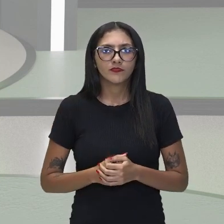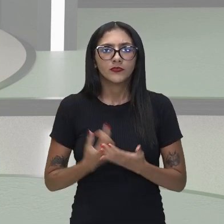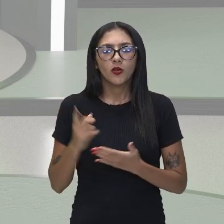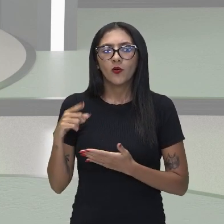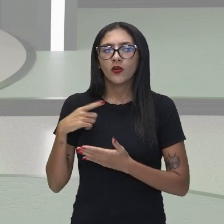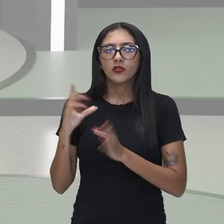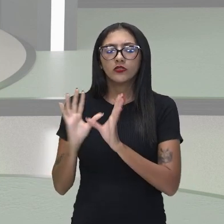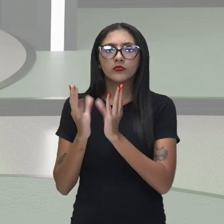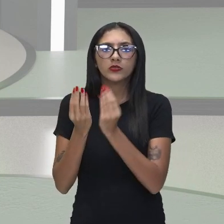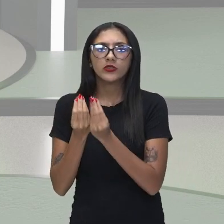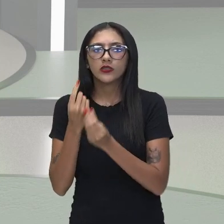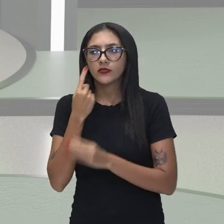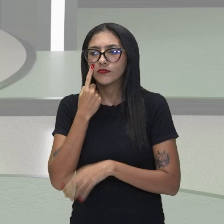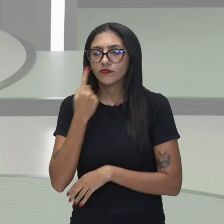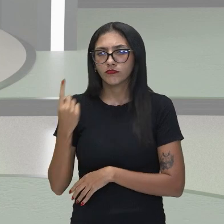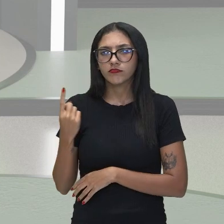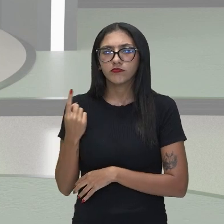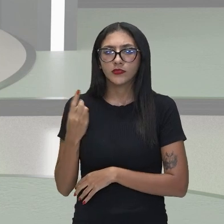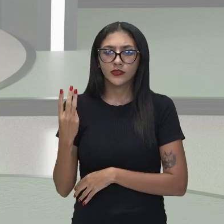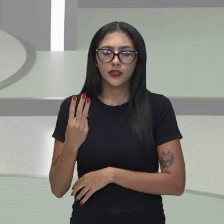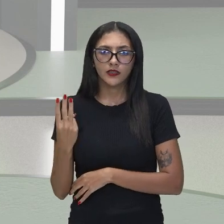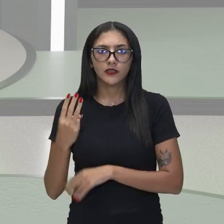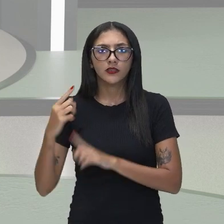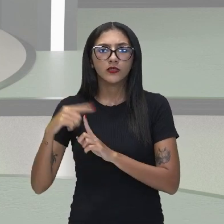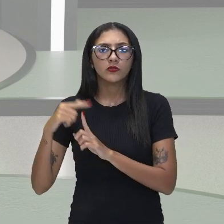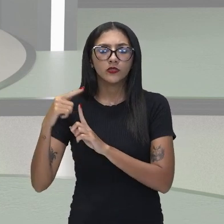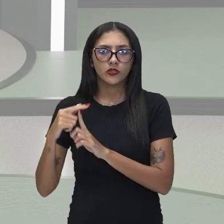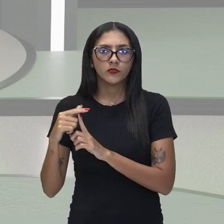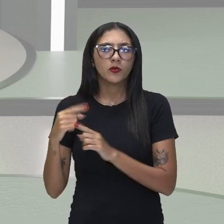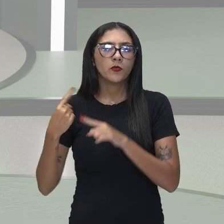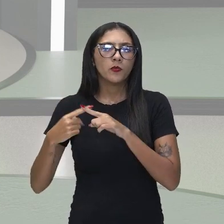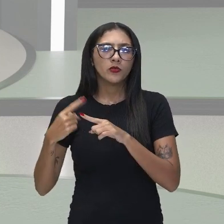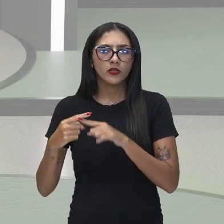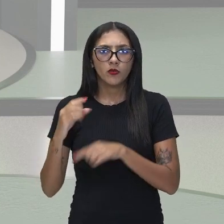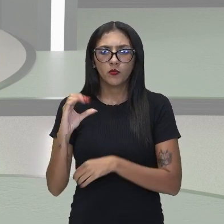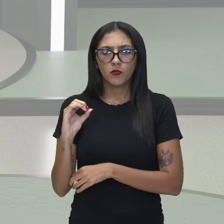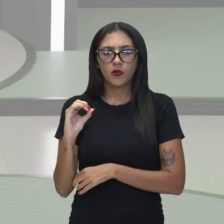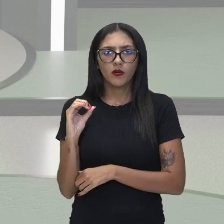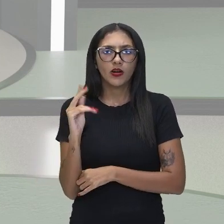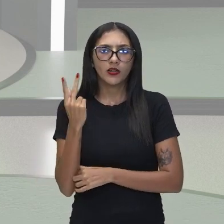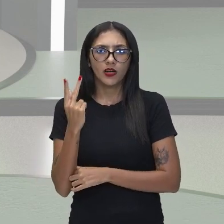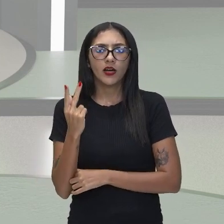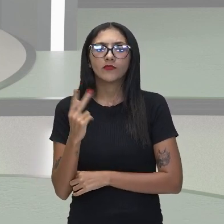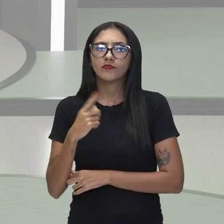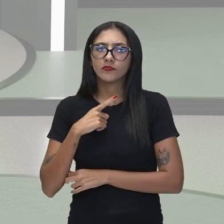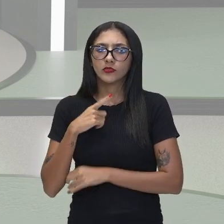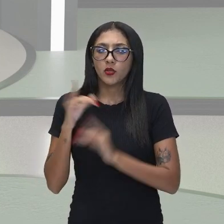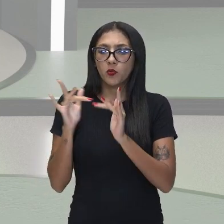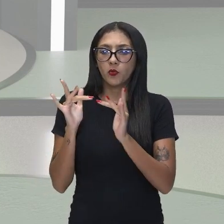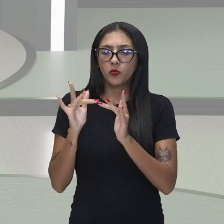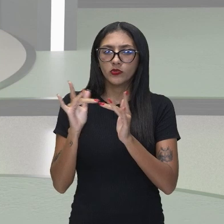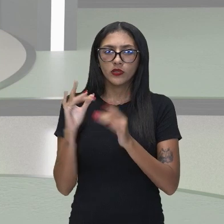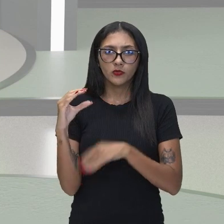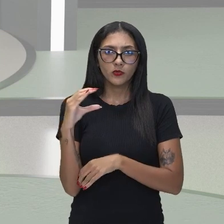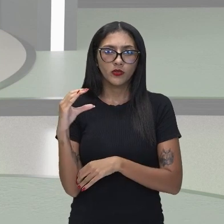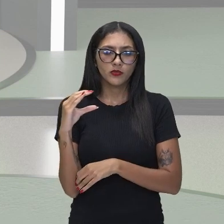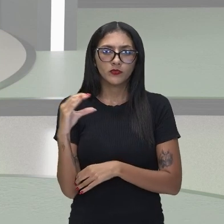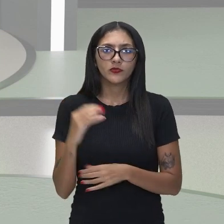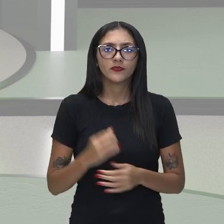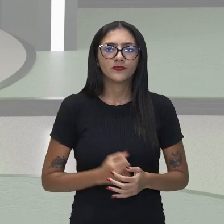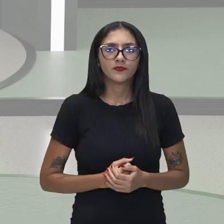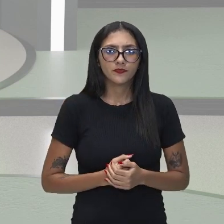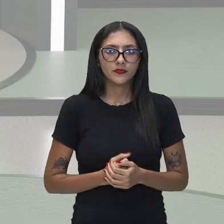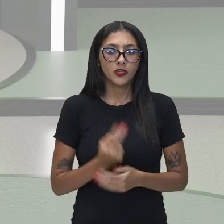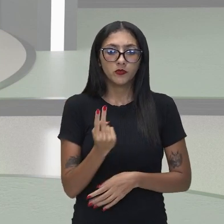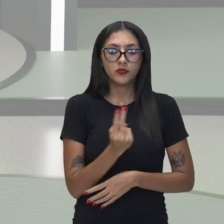aqui, ele é um álcool terciário, porque a hidroxila está ligada a um carbono terciário. O álcool secundário,